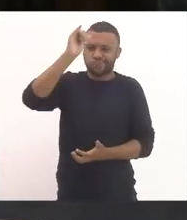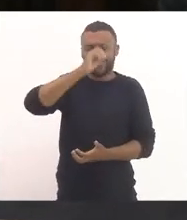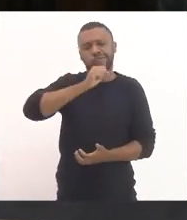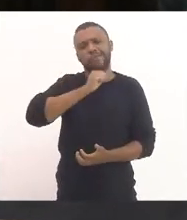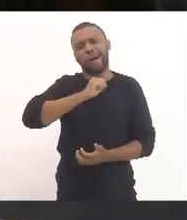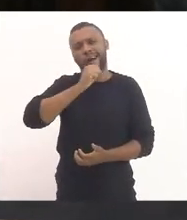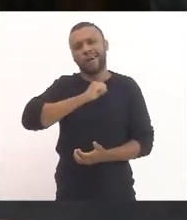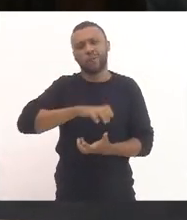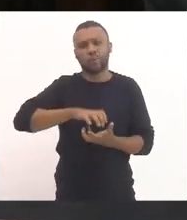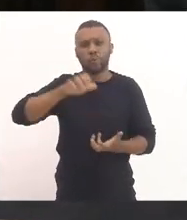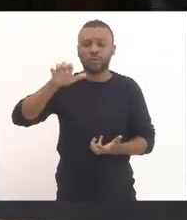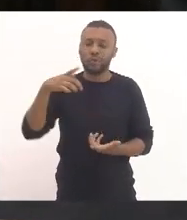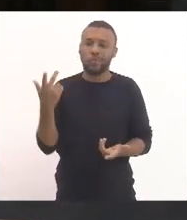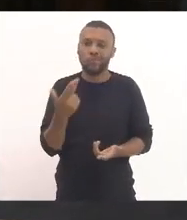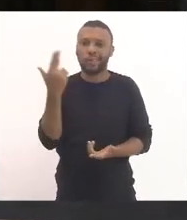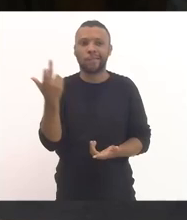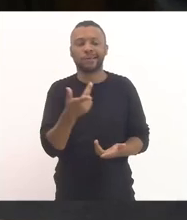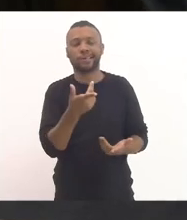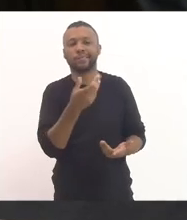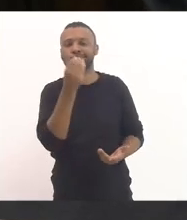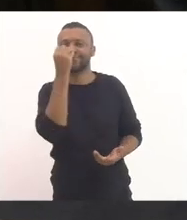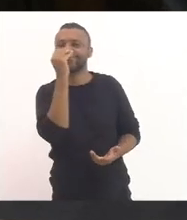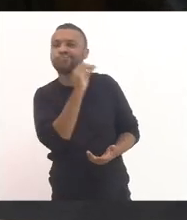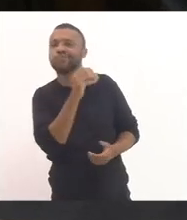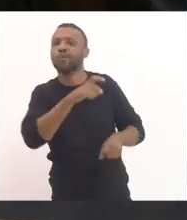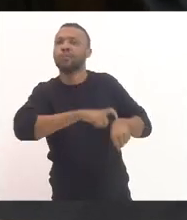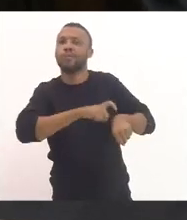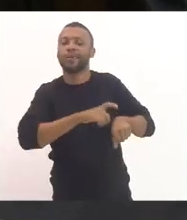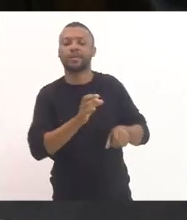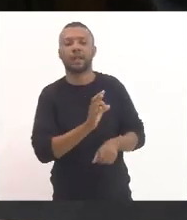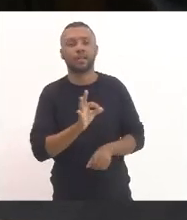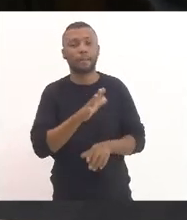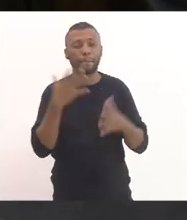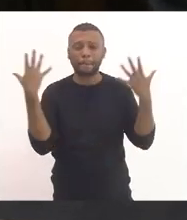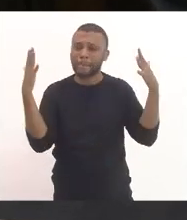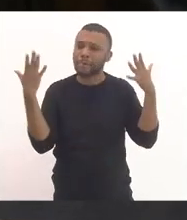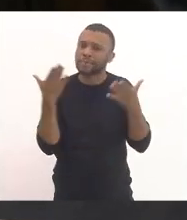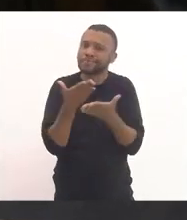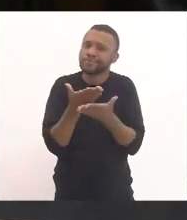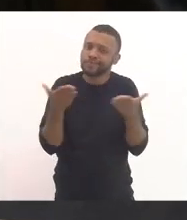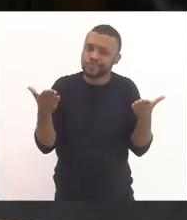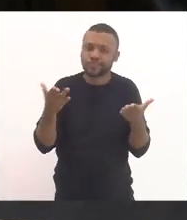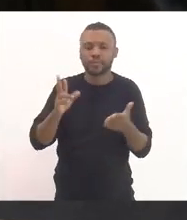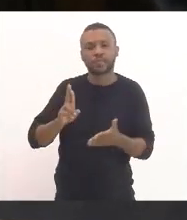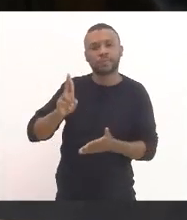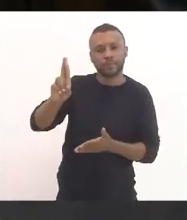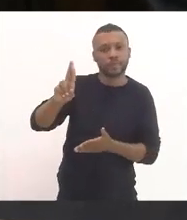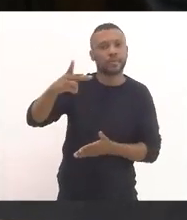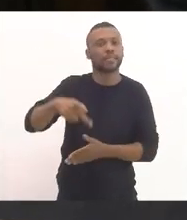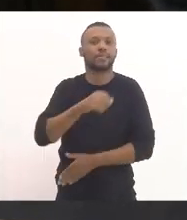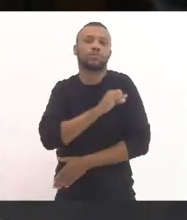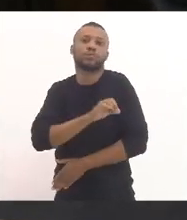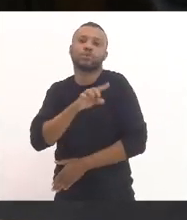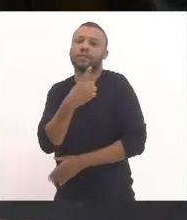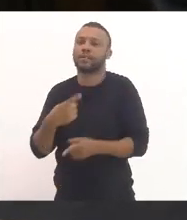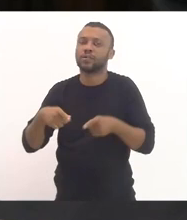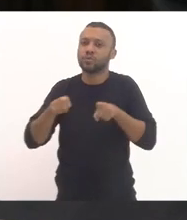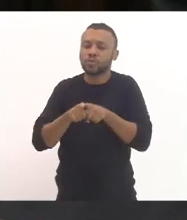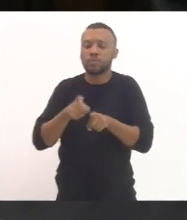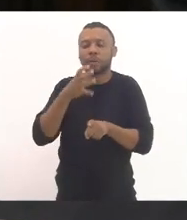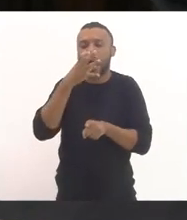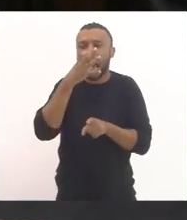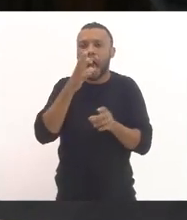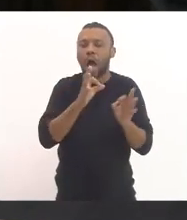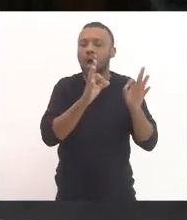do Brasil Então não pode ser despejado nesse momento Então parabéns a todos vocês pelo que representa aqui no Rio de Janeiro e a gente tá junto com a maior